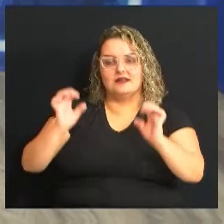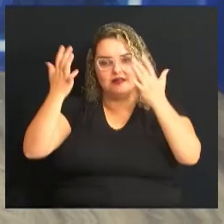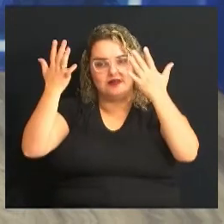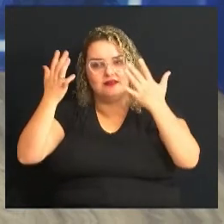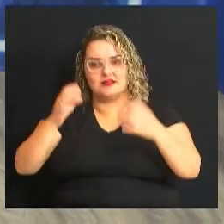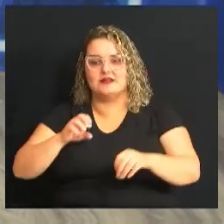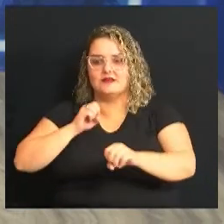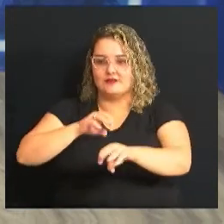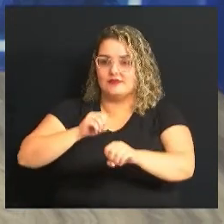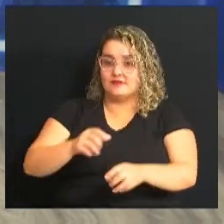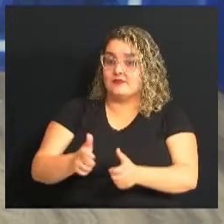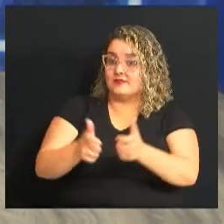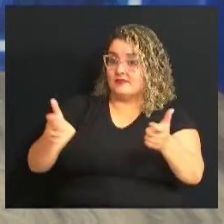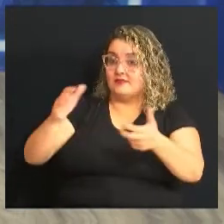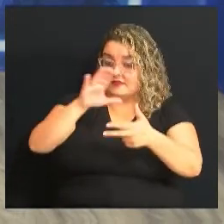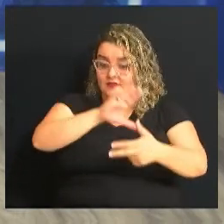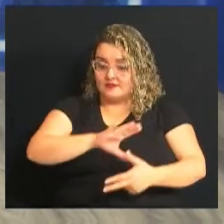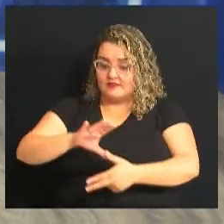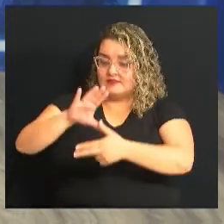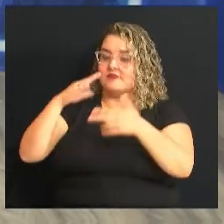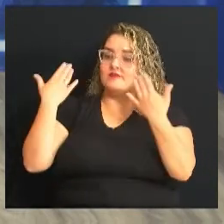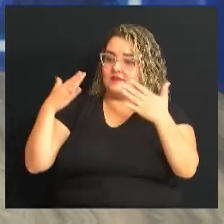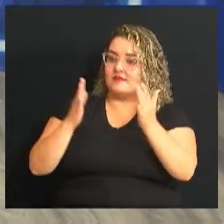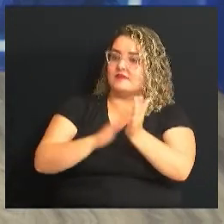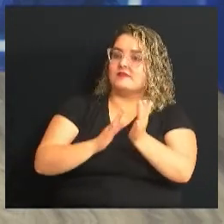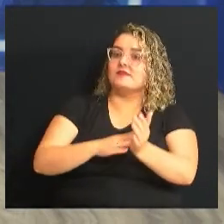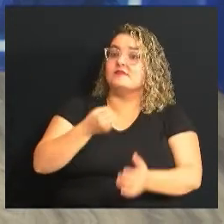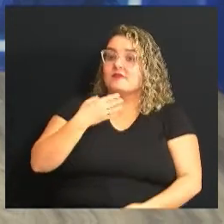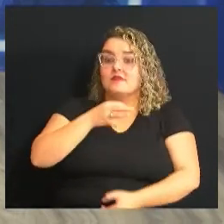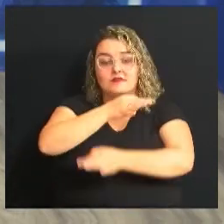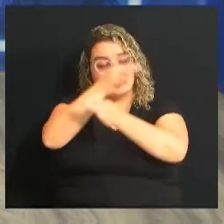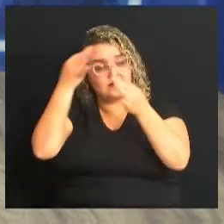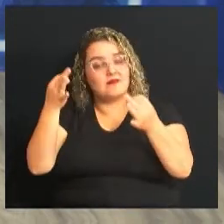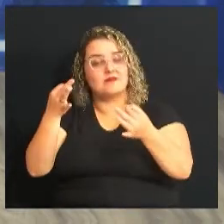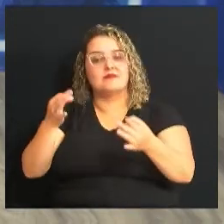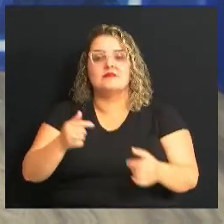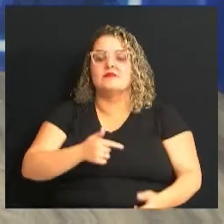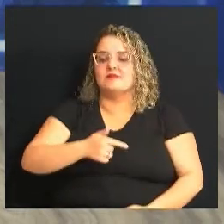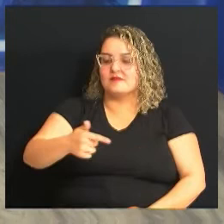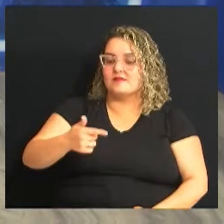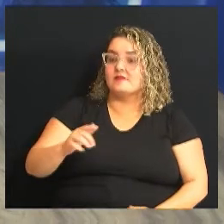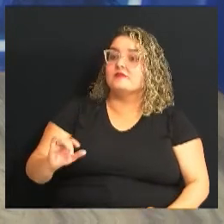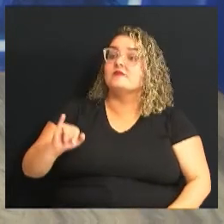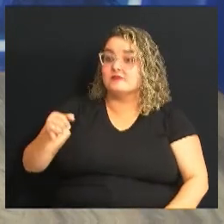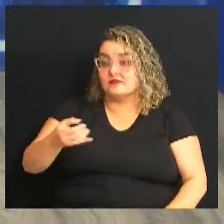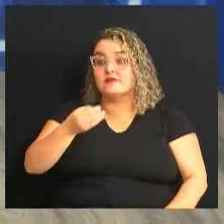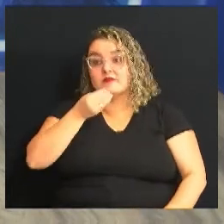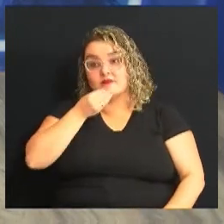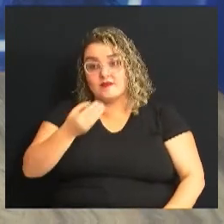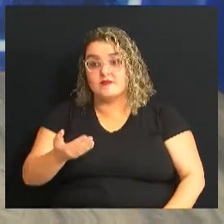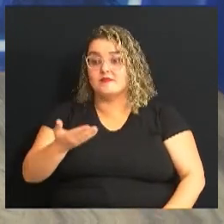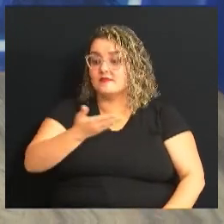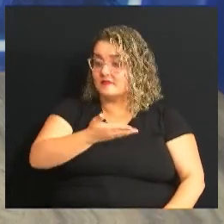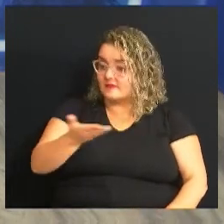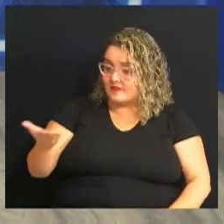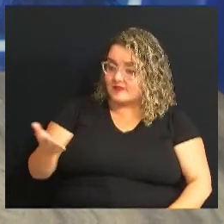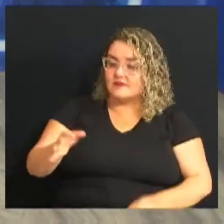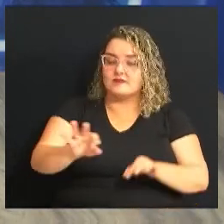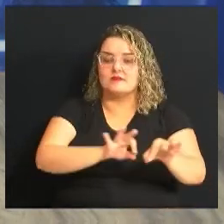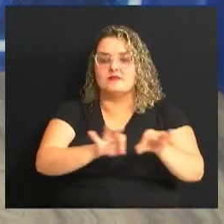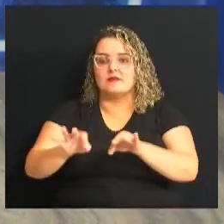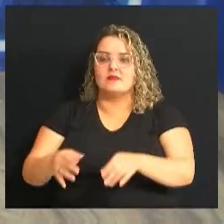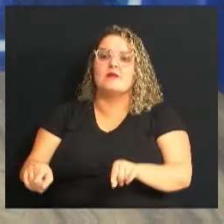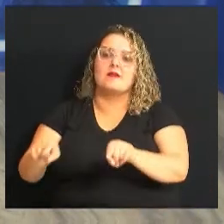educação maior da América Latina. Parabéns, boa sorte, que seja uma semana muito proveitosa para vocês da organização, mas